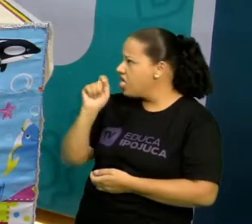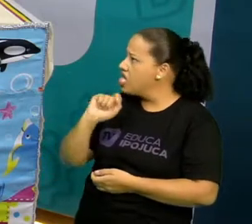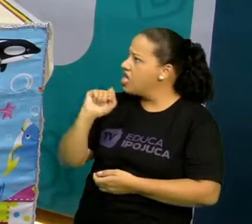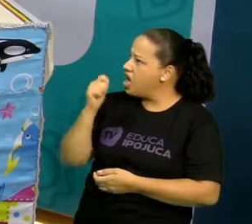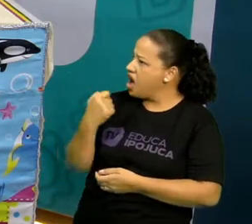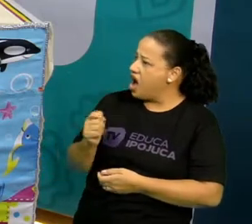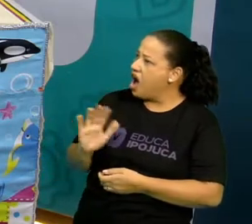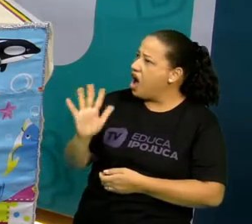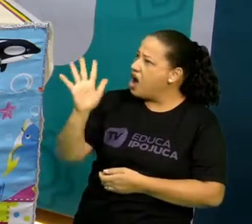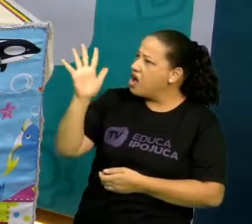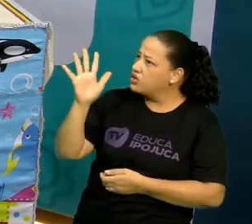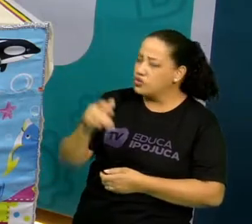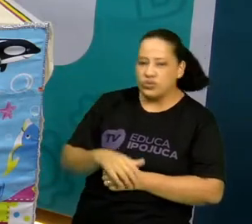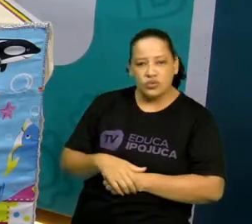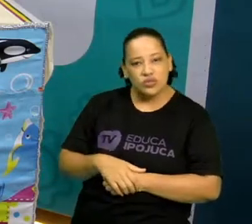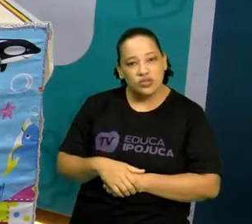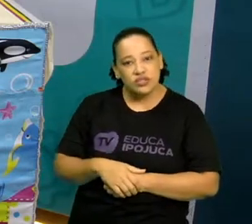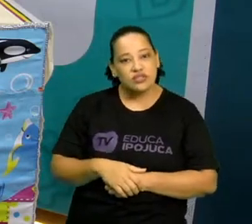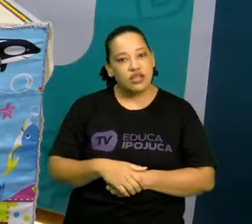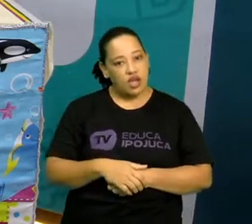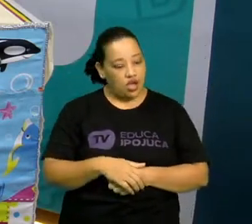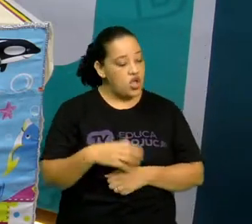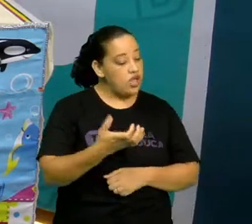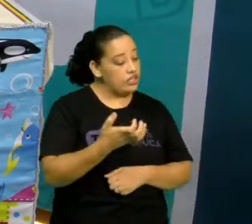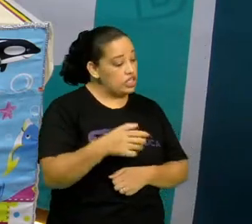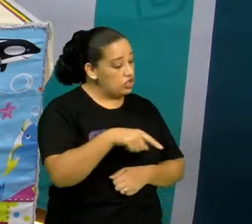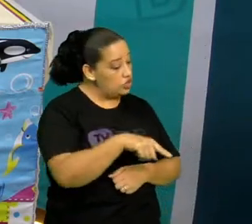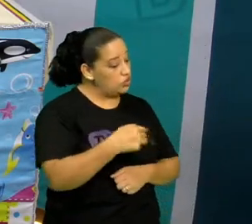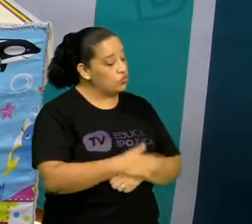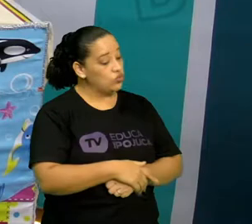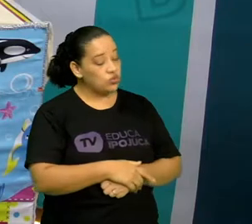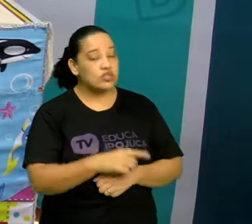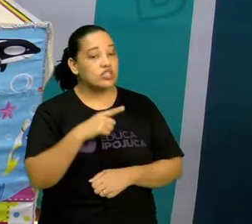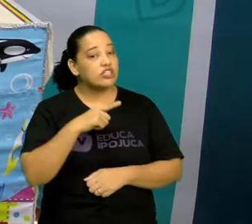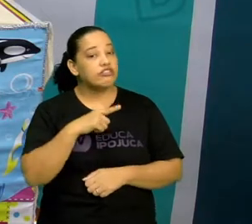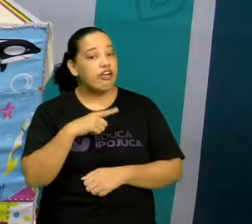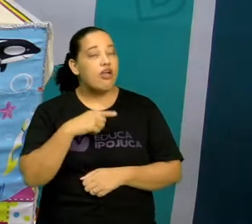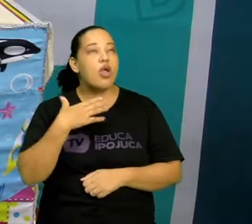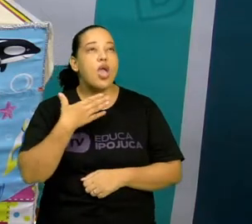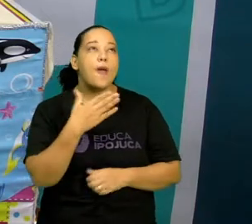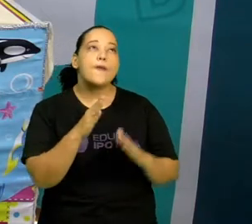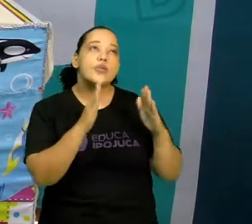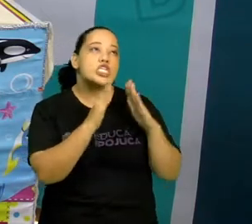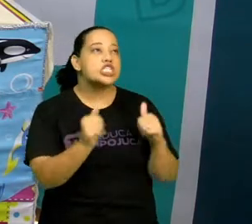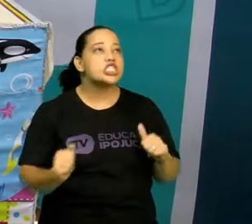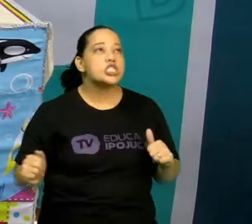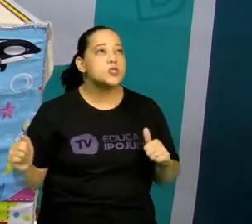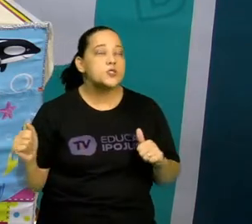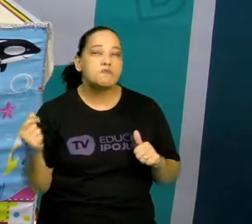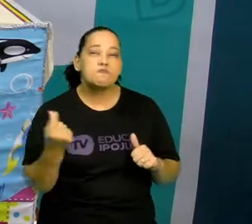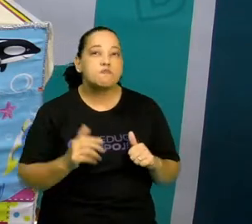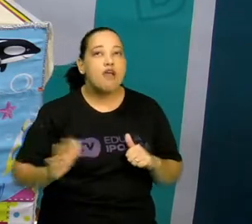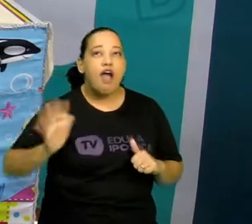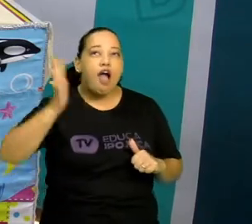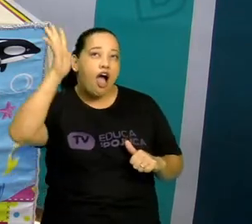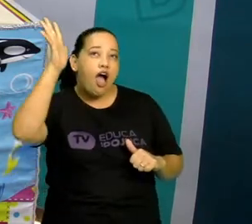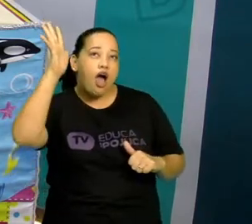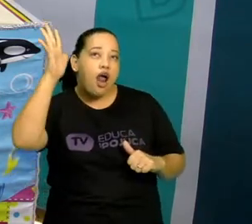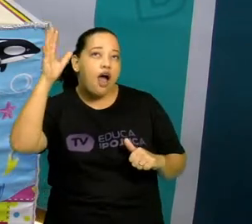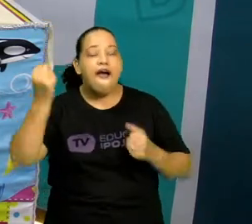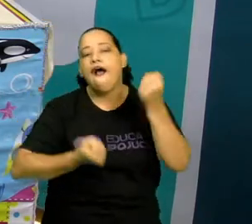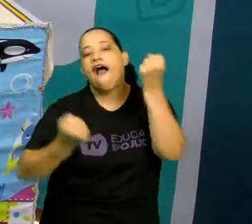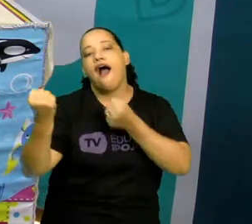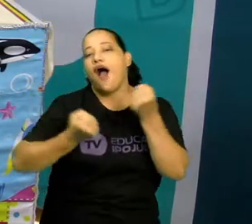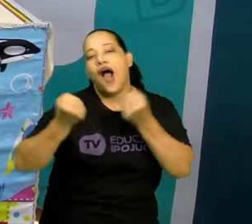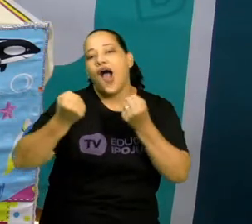sou criança. A tia Lê já queria que se tu tivesse, tia Lê ia pedir assim coisas muito caras. Por exemplo, um carro.